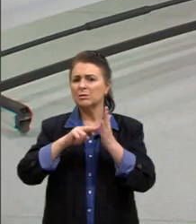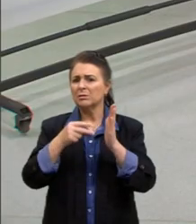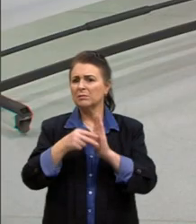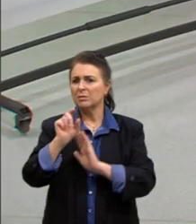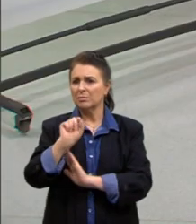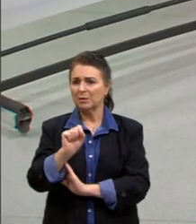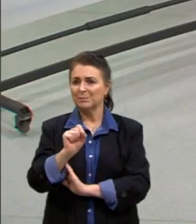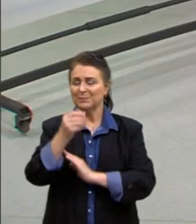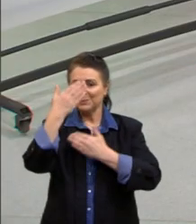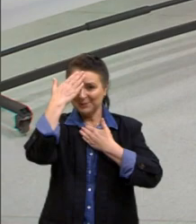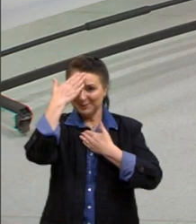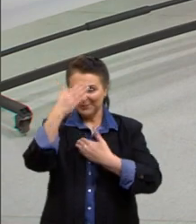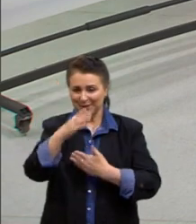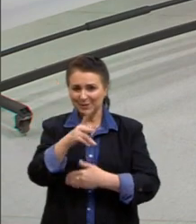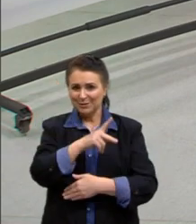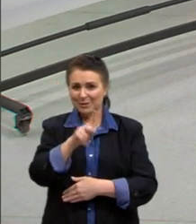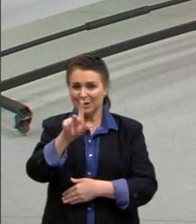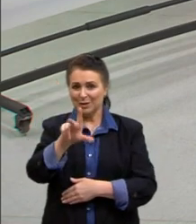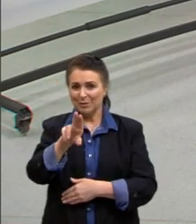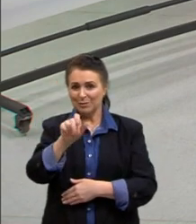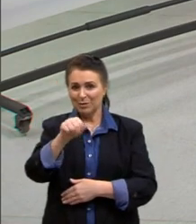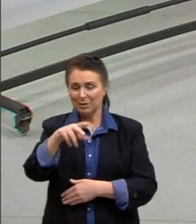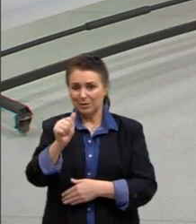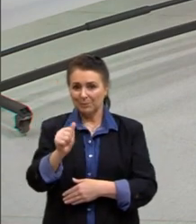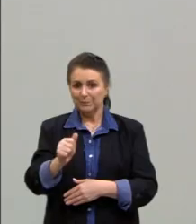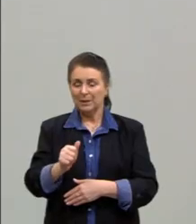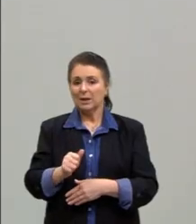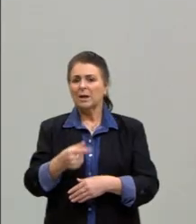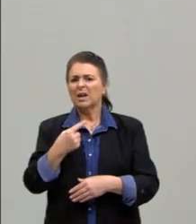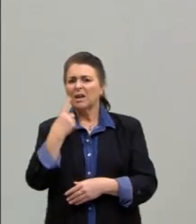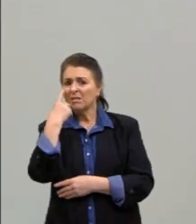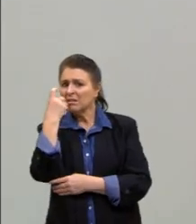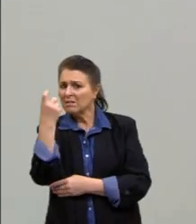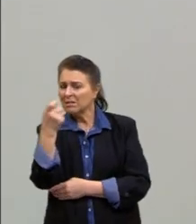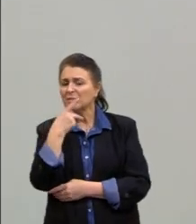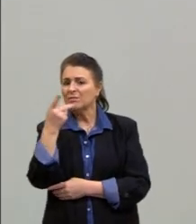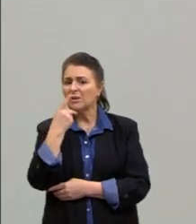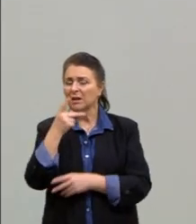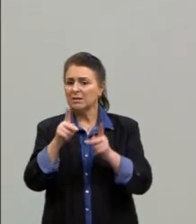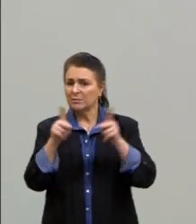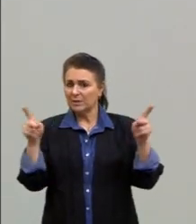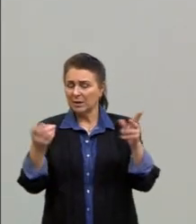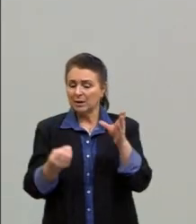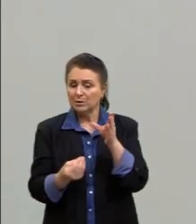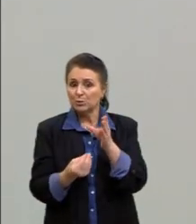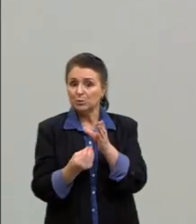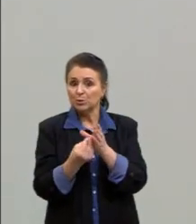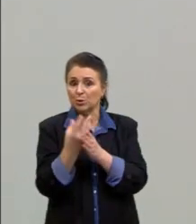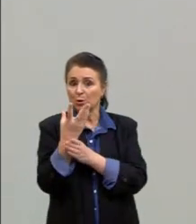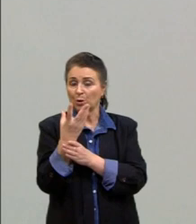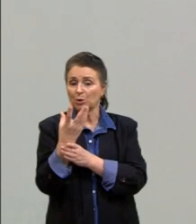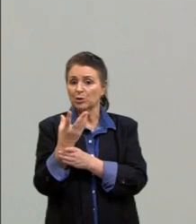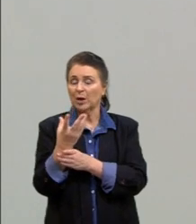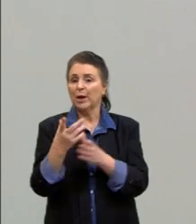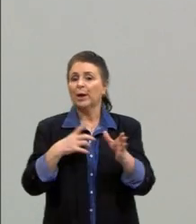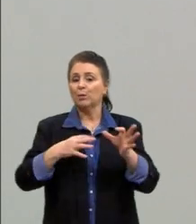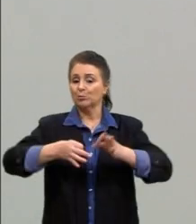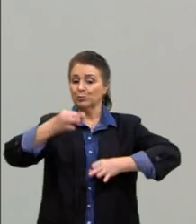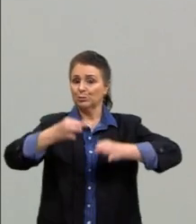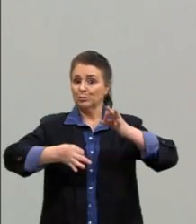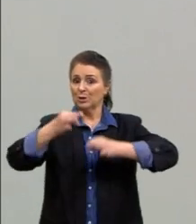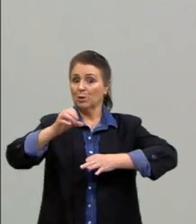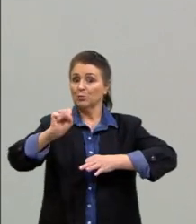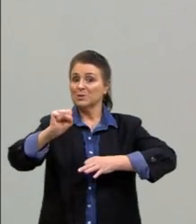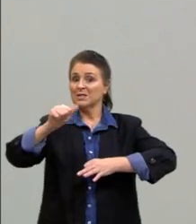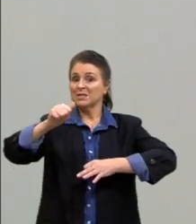Muito obrigado Luana A inquisição então é interessante ela realmente surge né o Tribunal do Santo Ofício como ela também